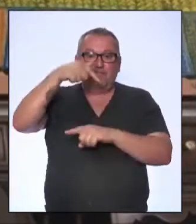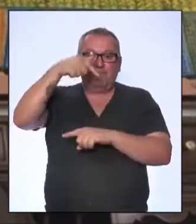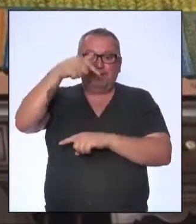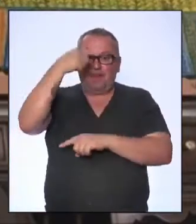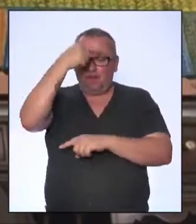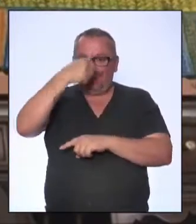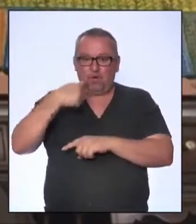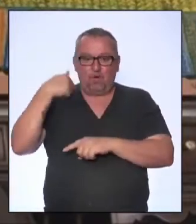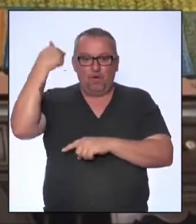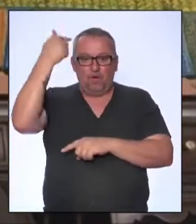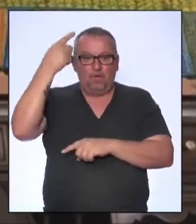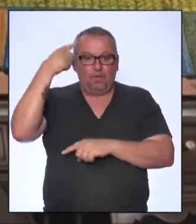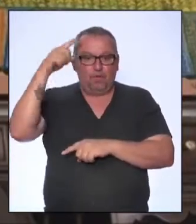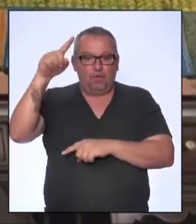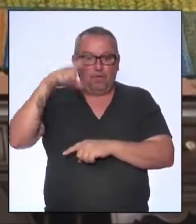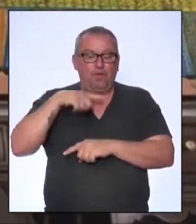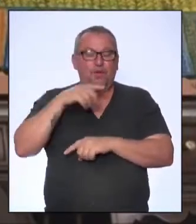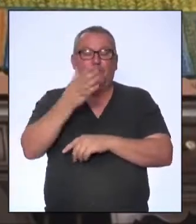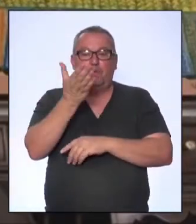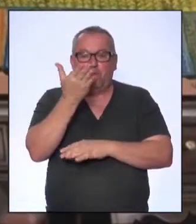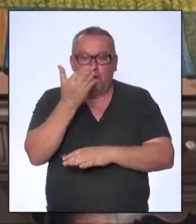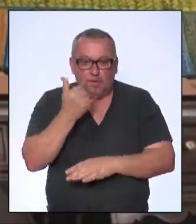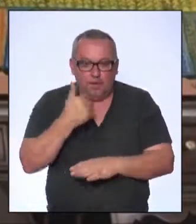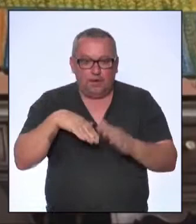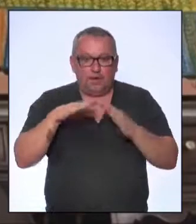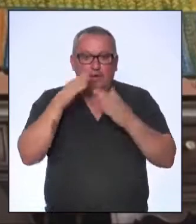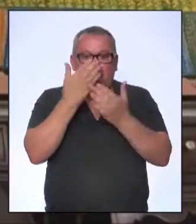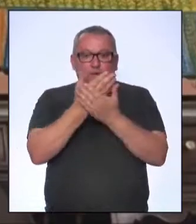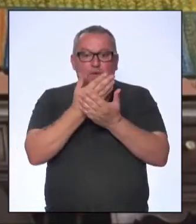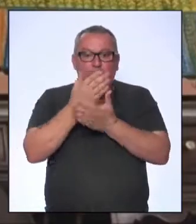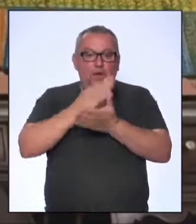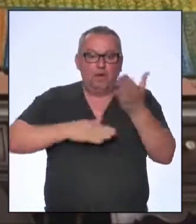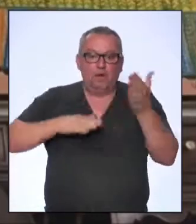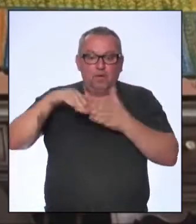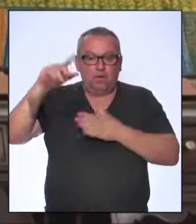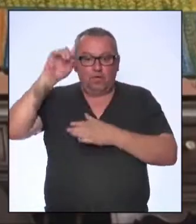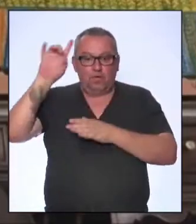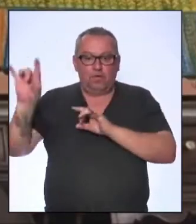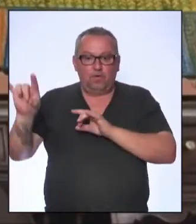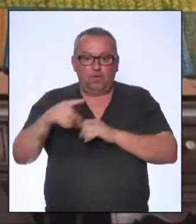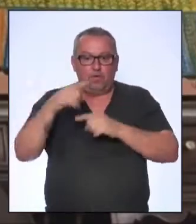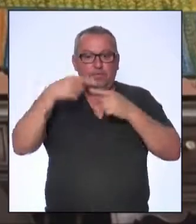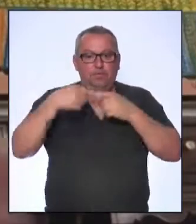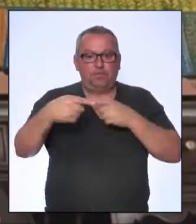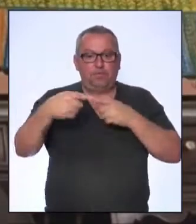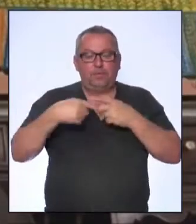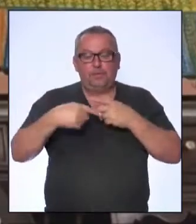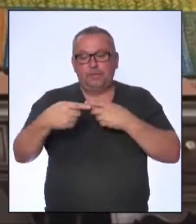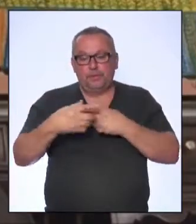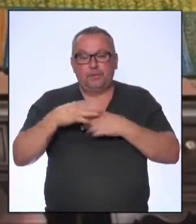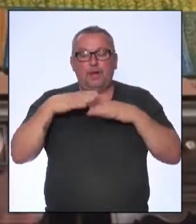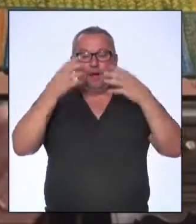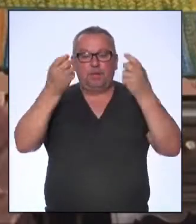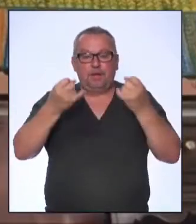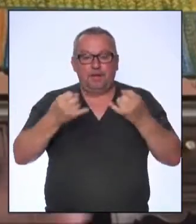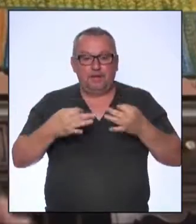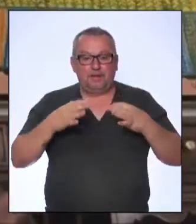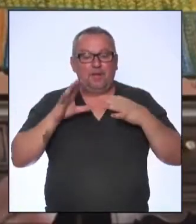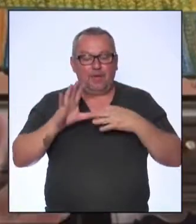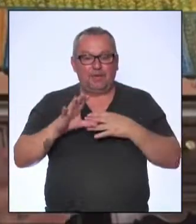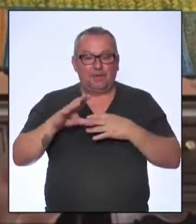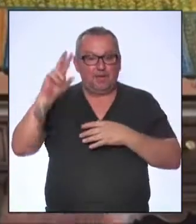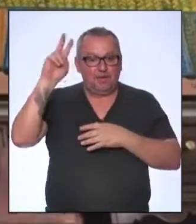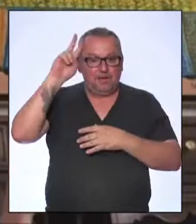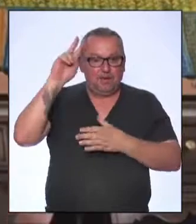por dia, com alimentação na escola e todos os dias da semana. A definição técnica é essa, de segunda